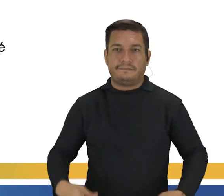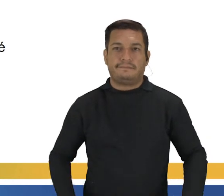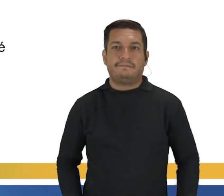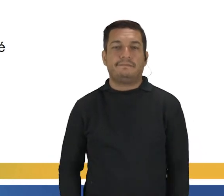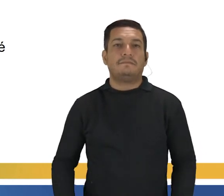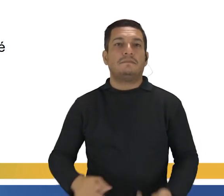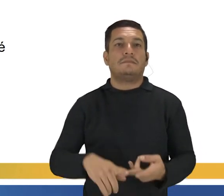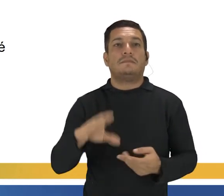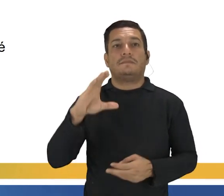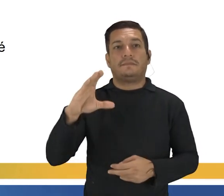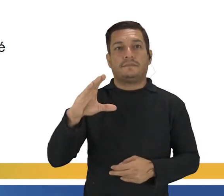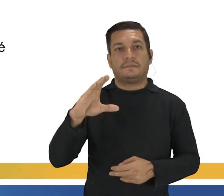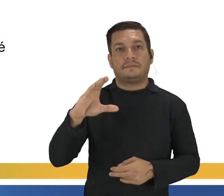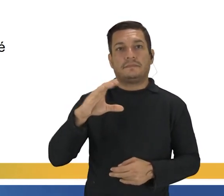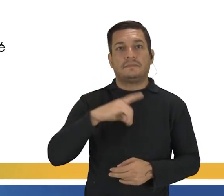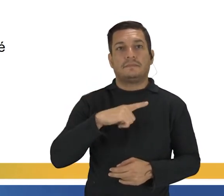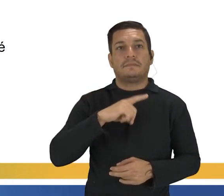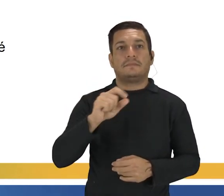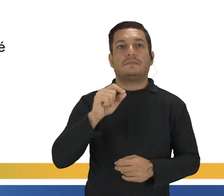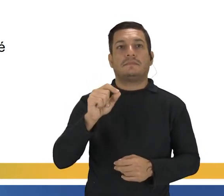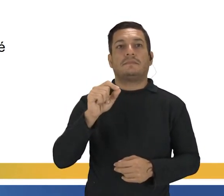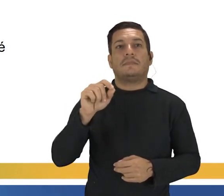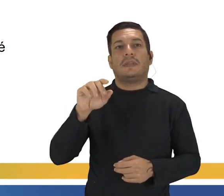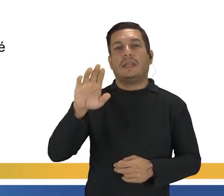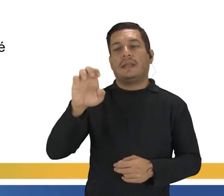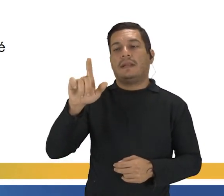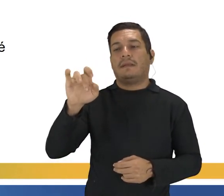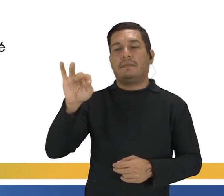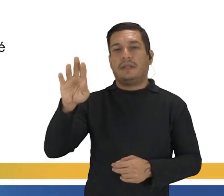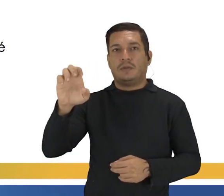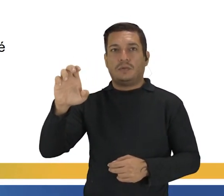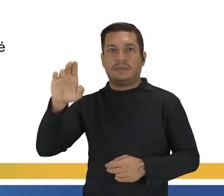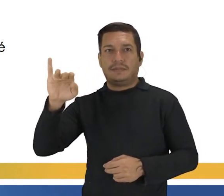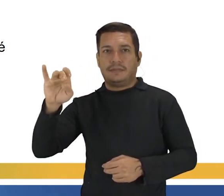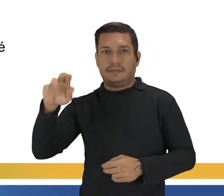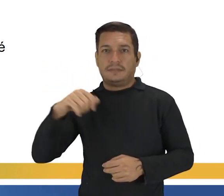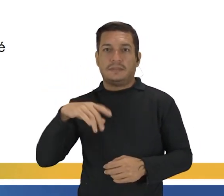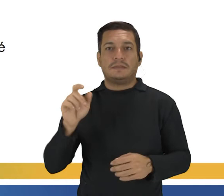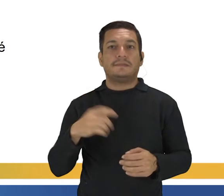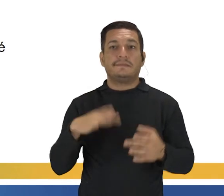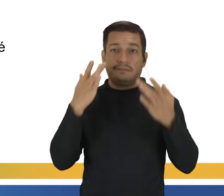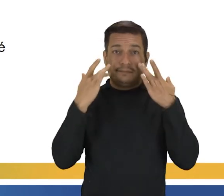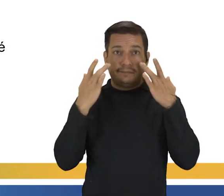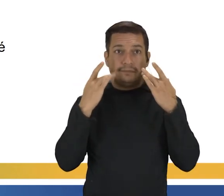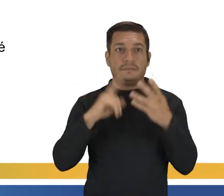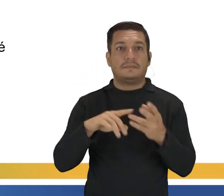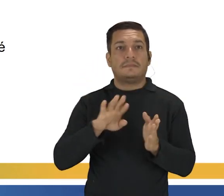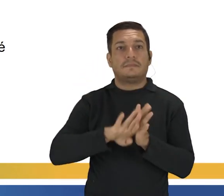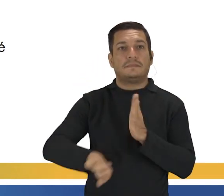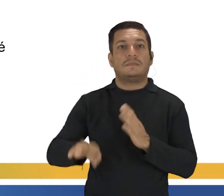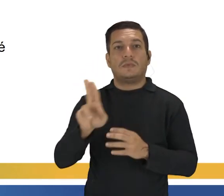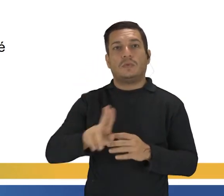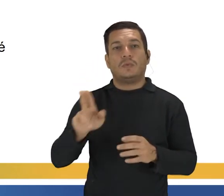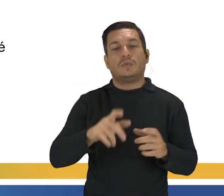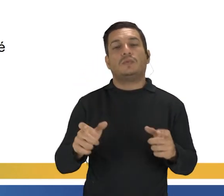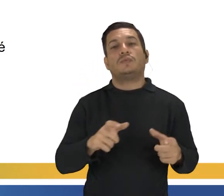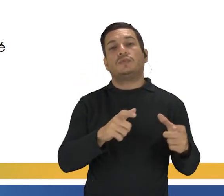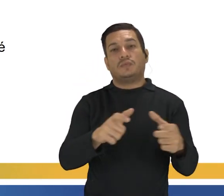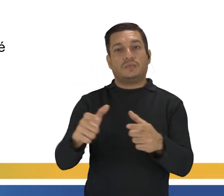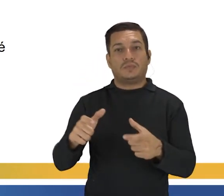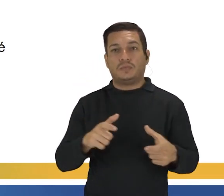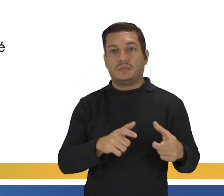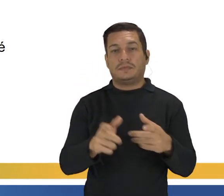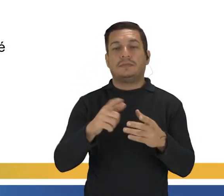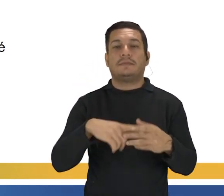Letra C, empregar elementos circenses na atuação. Letra D, excluir o uso do cenário na